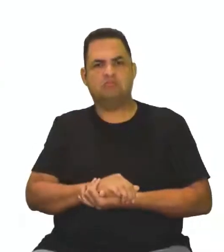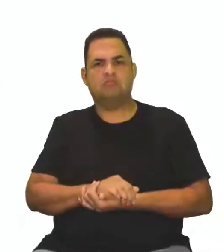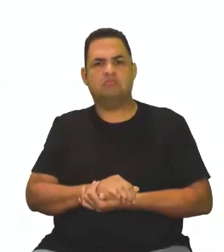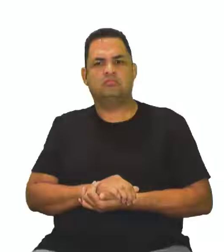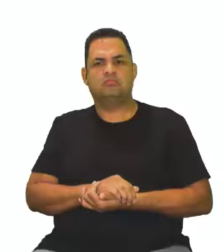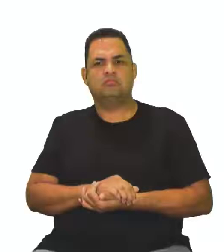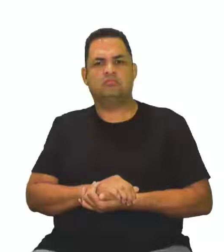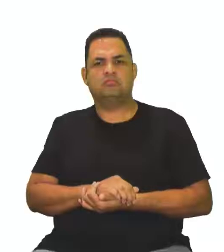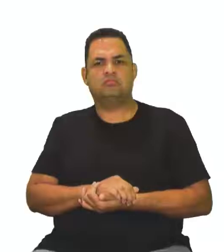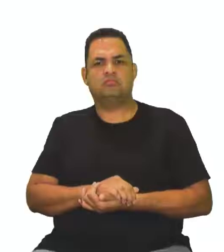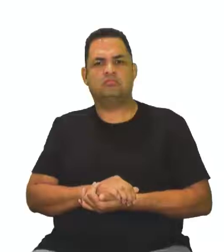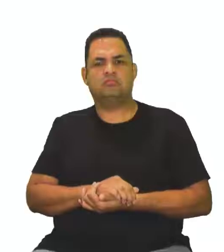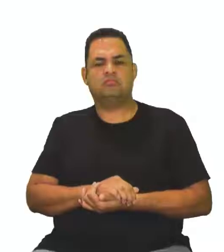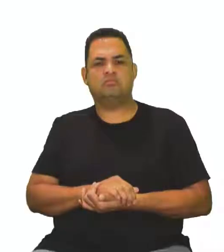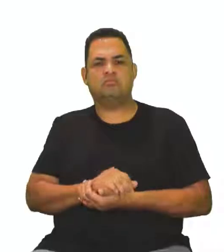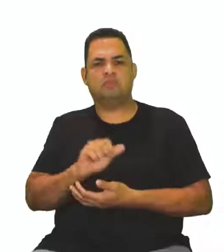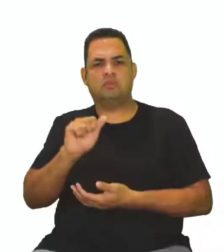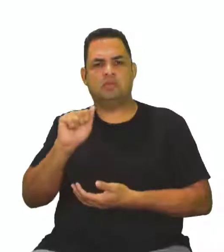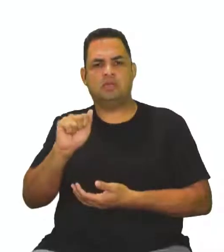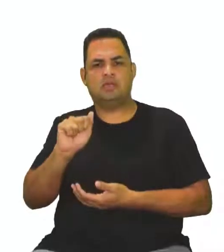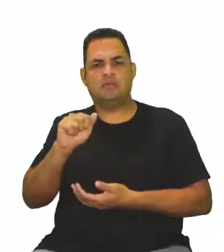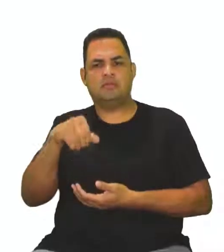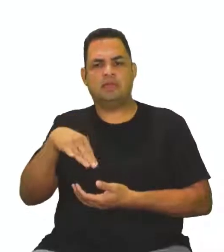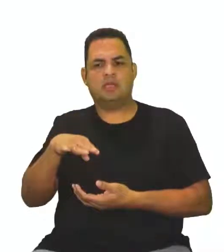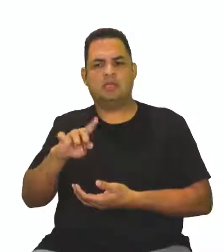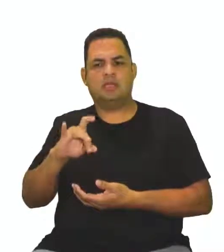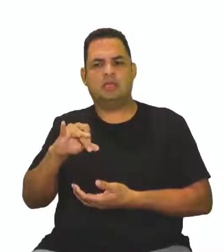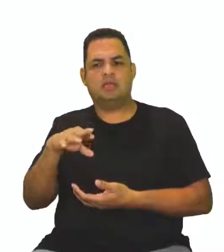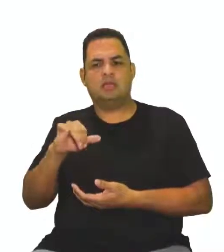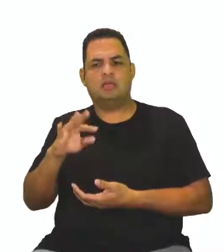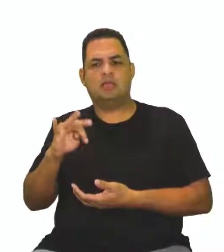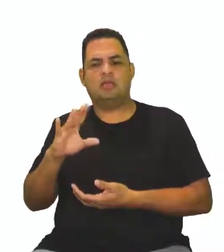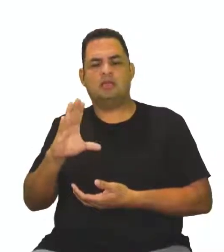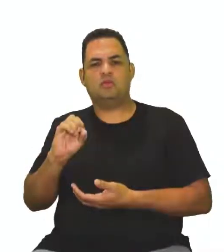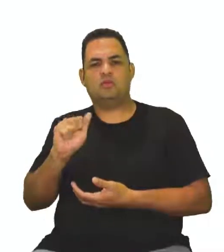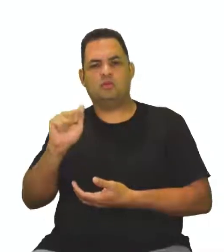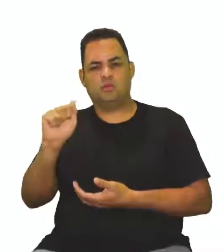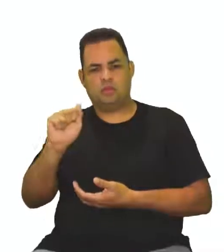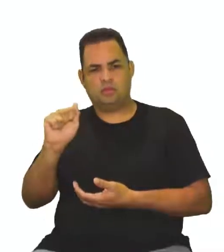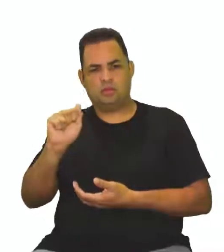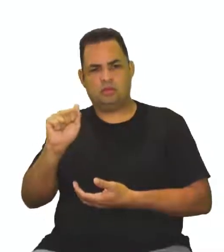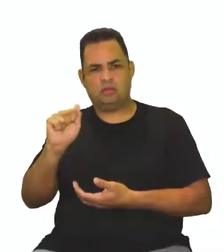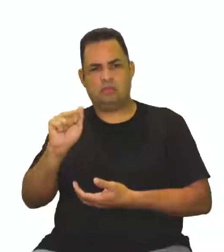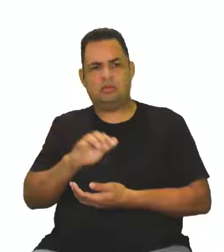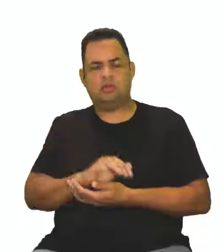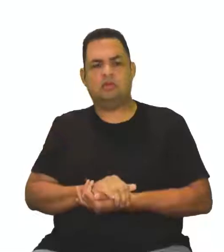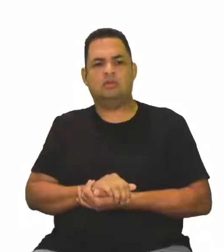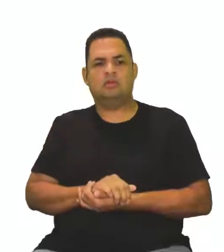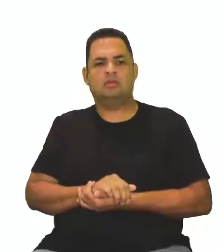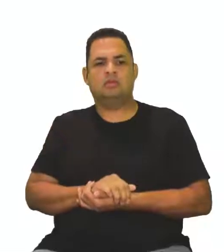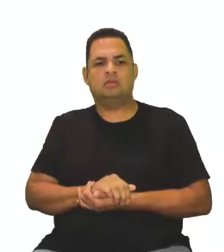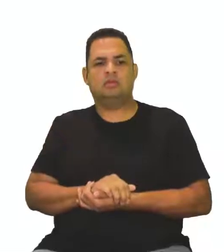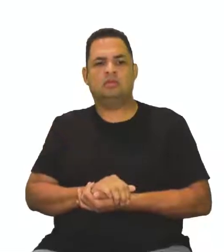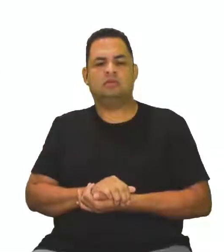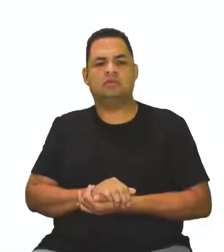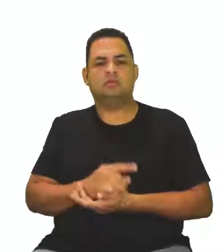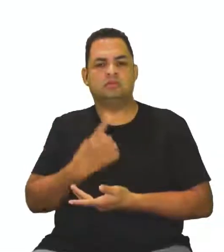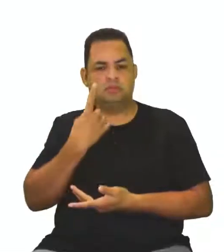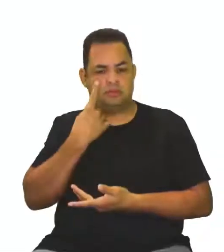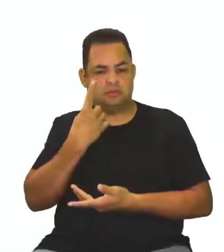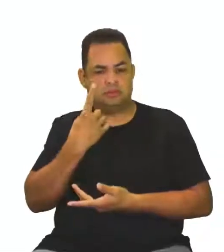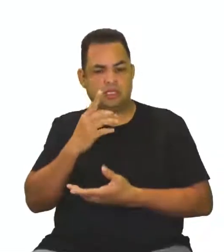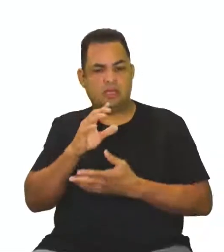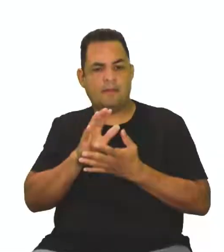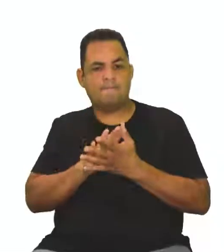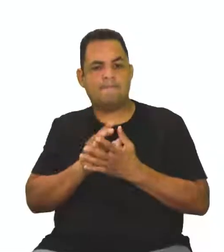o amperímetro aqui, ó, nós temos um tipo de amperímetro, nós temos vários tipos de amperímetro, tá, pessoal? Se você colocar aí na internet